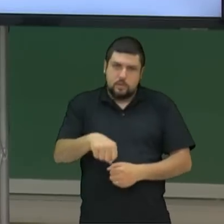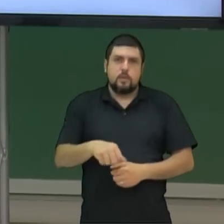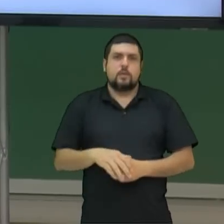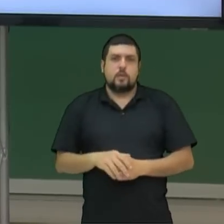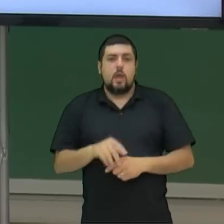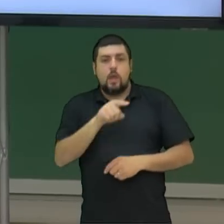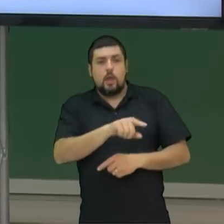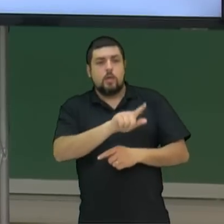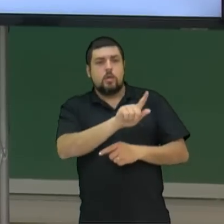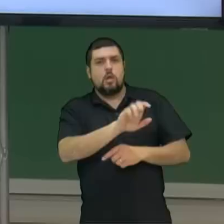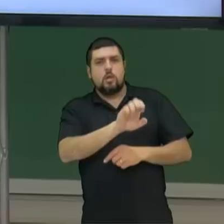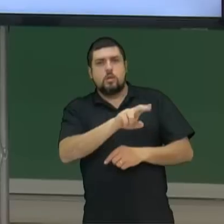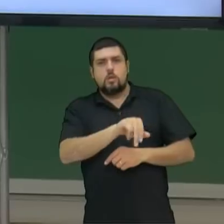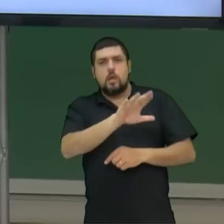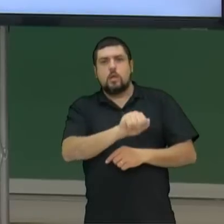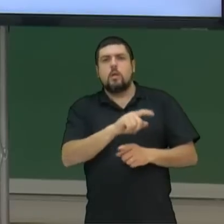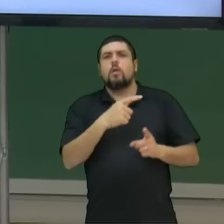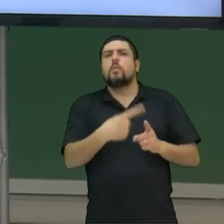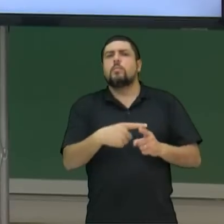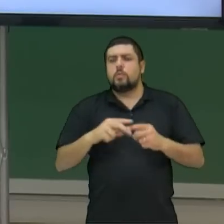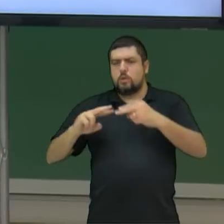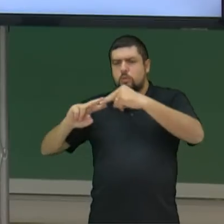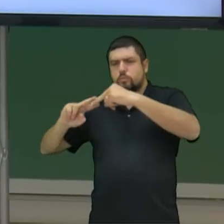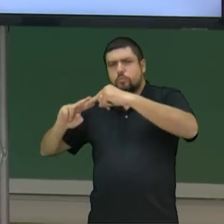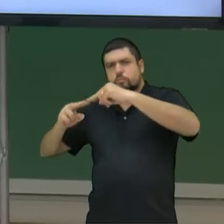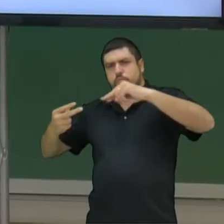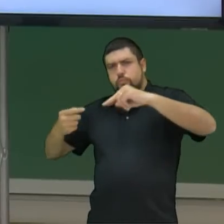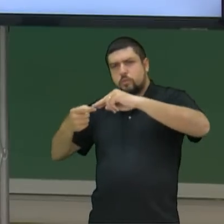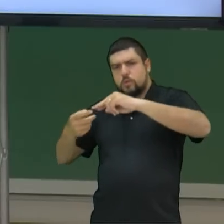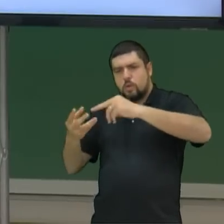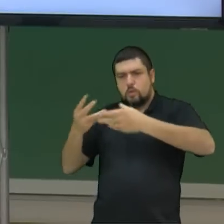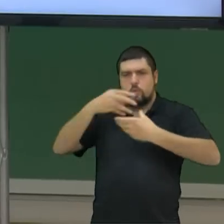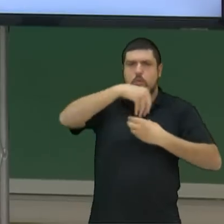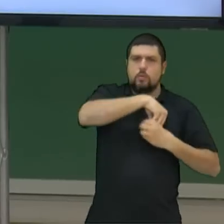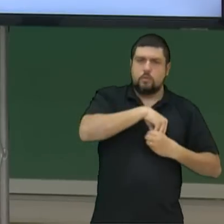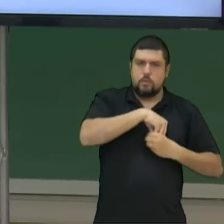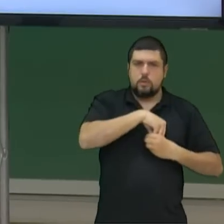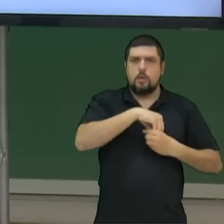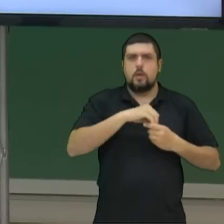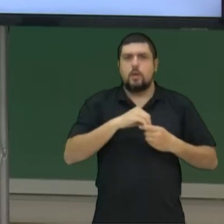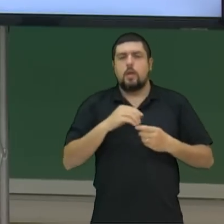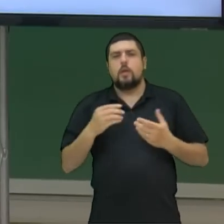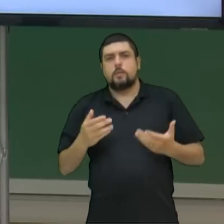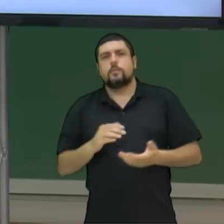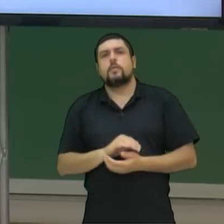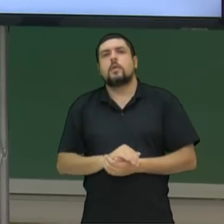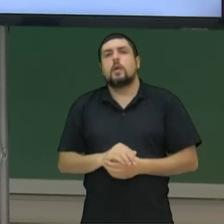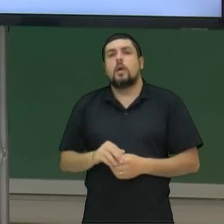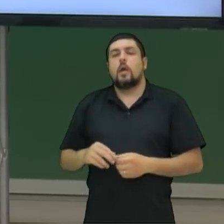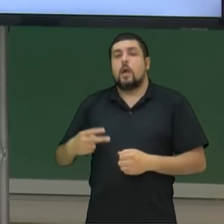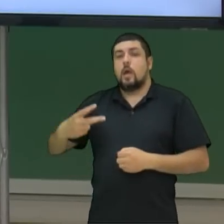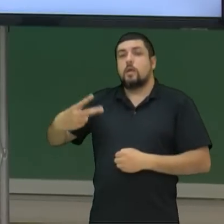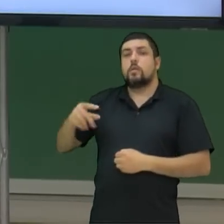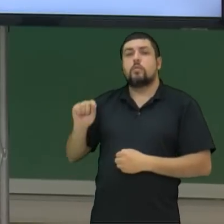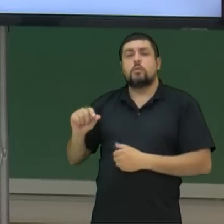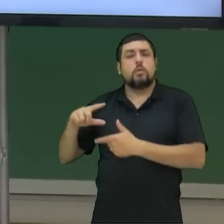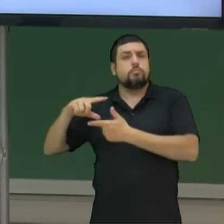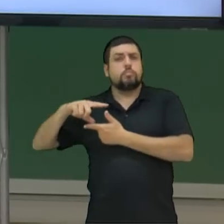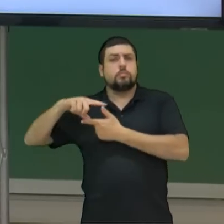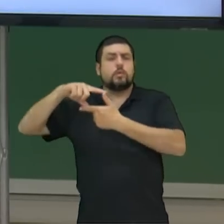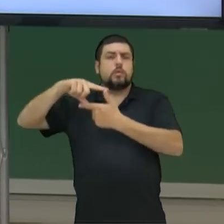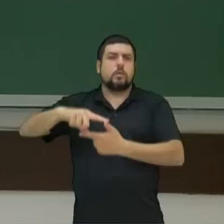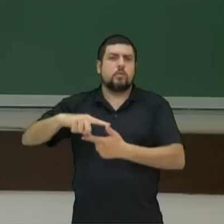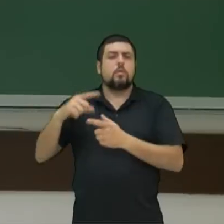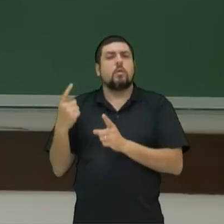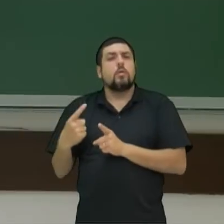porque a pessoa recebe um pedaço do gene, um pedaço do DNA. Também pode ser chamada de vacina de DNA. A segunda é uma vacina tradicional.